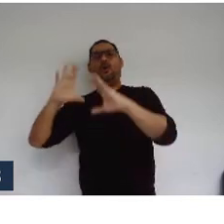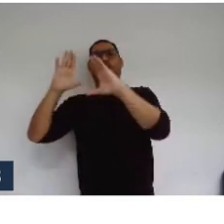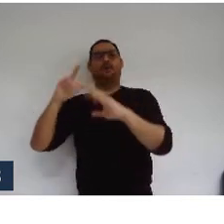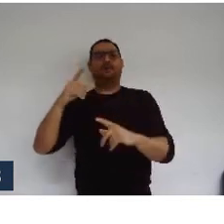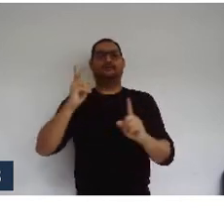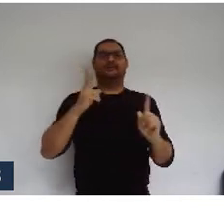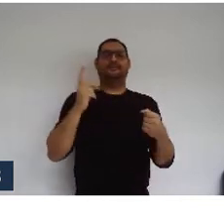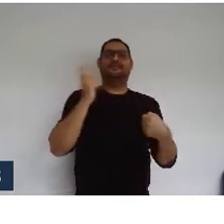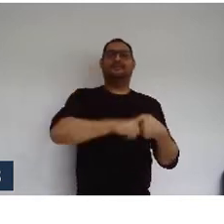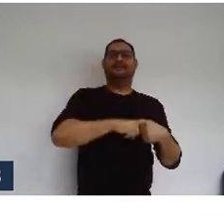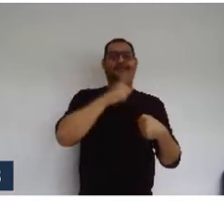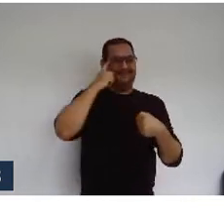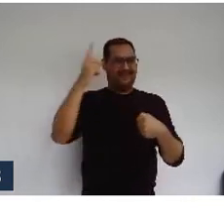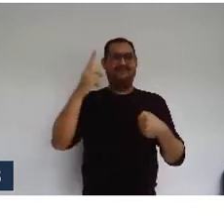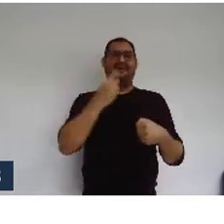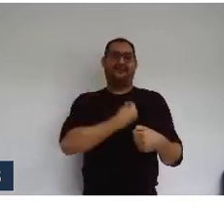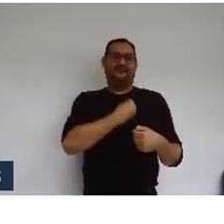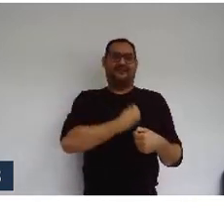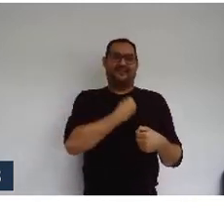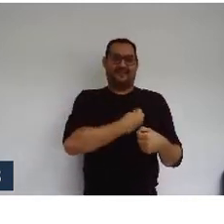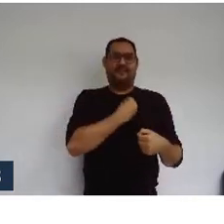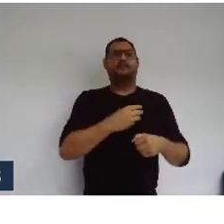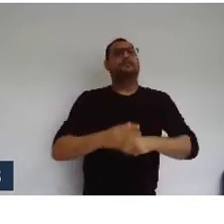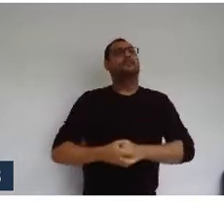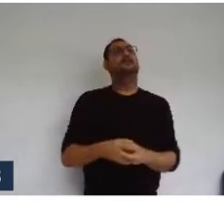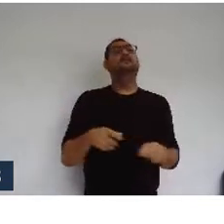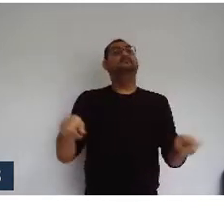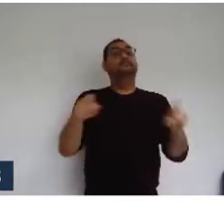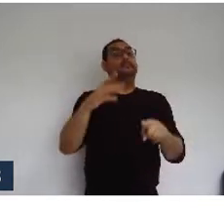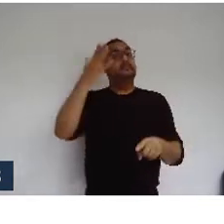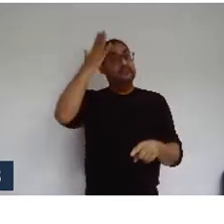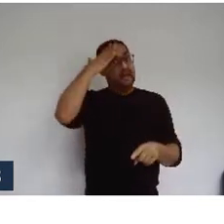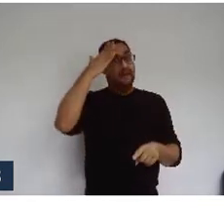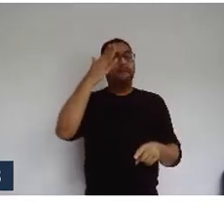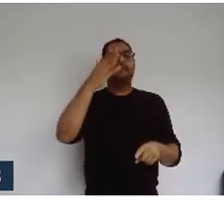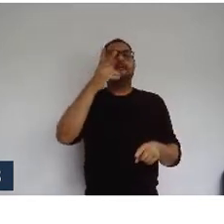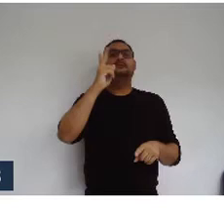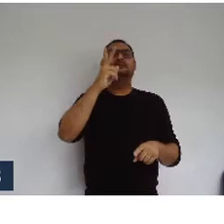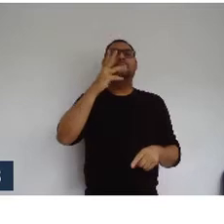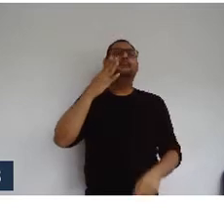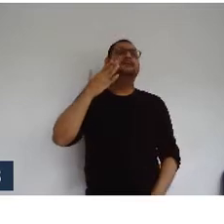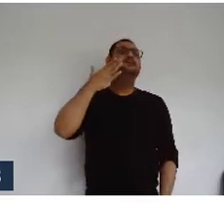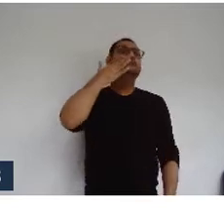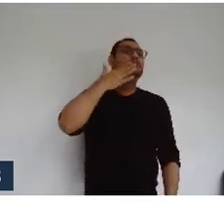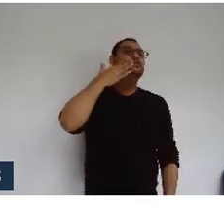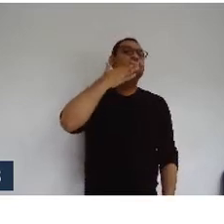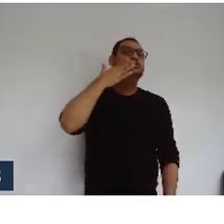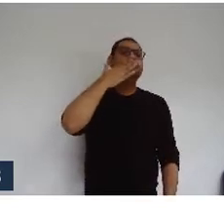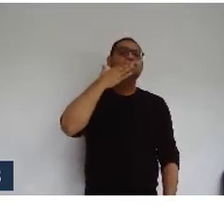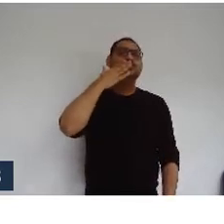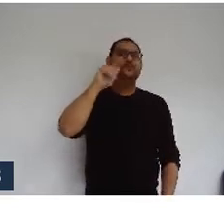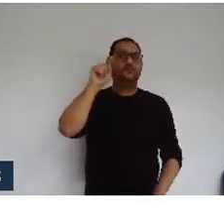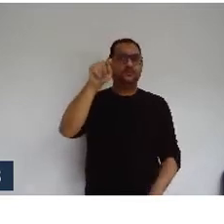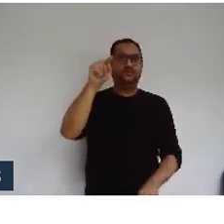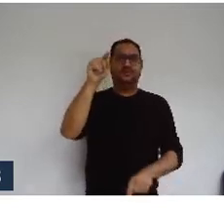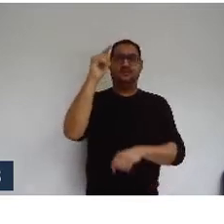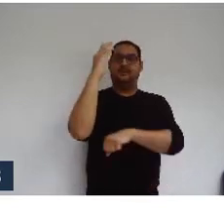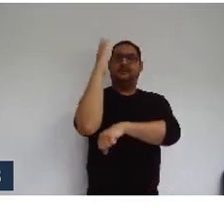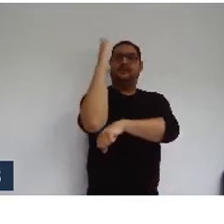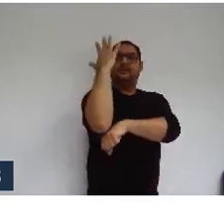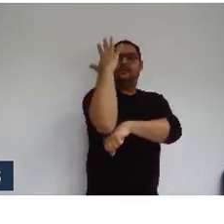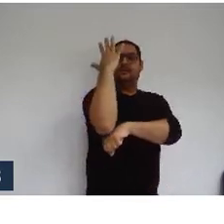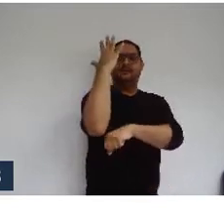O que é interessante ainda mais é quando o discurso que performatiza a paisagem semiótica no parque como um lugar